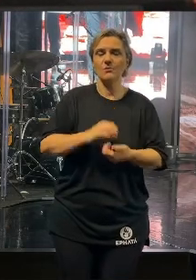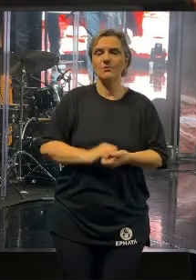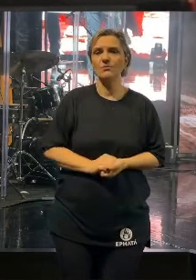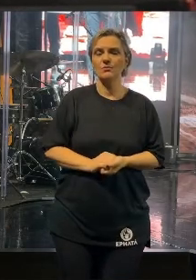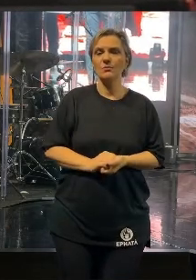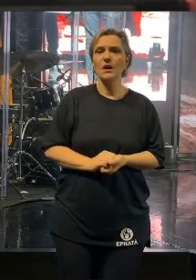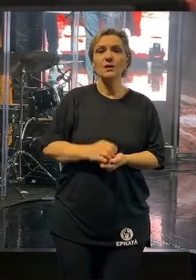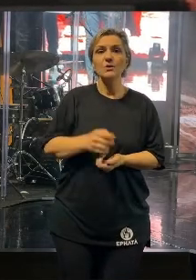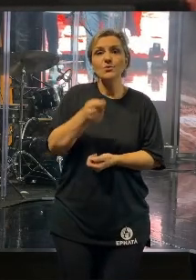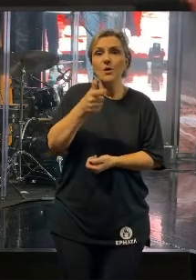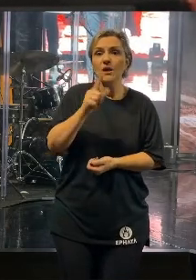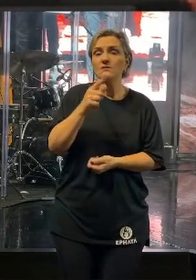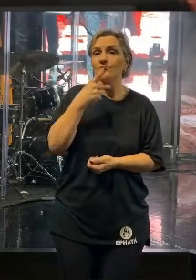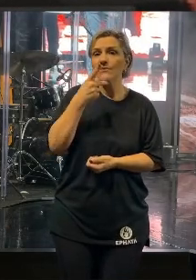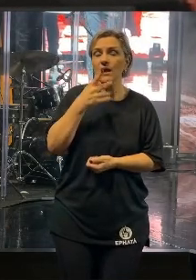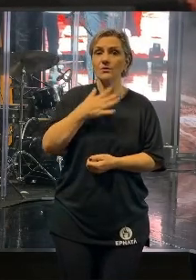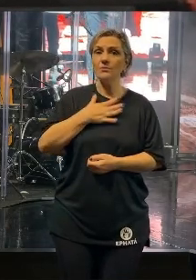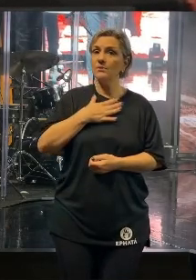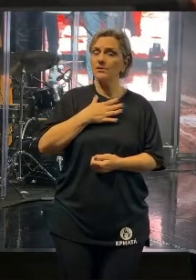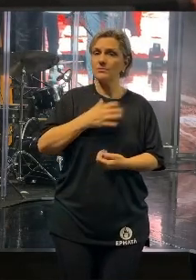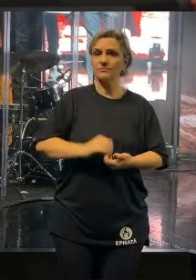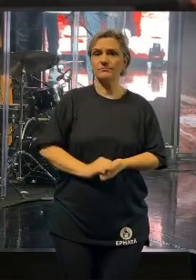falar comigo.